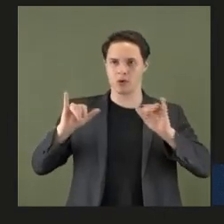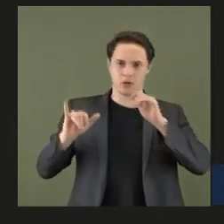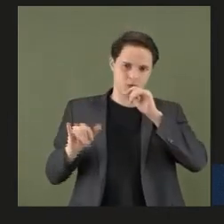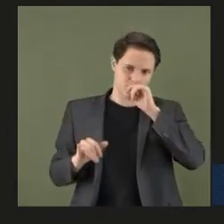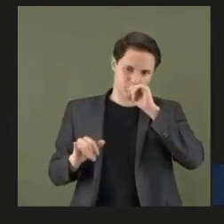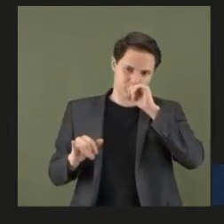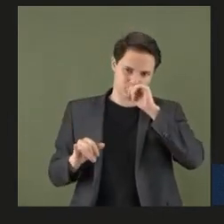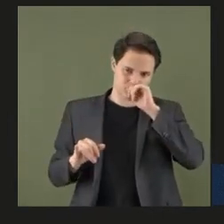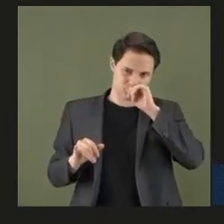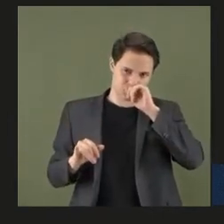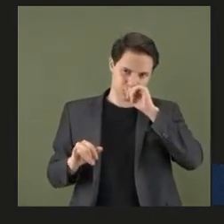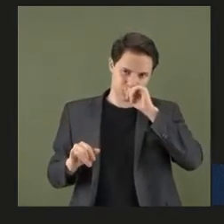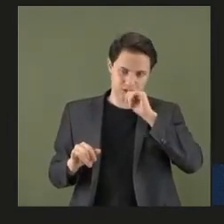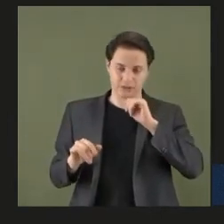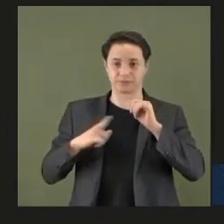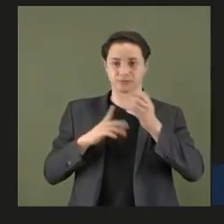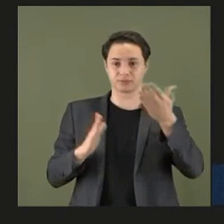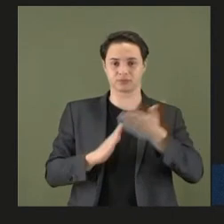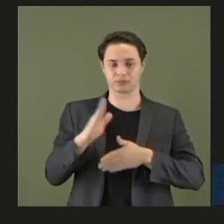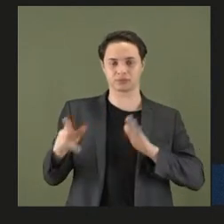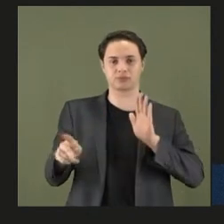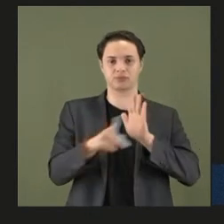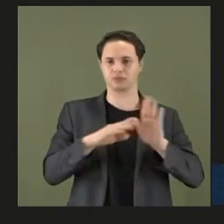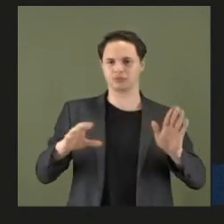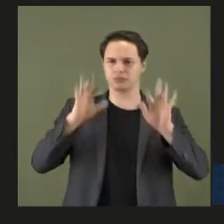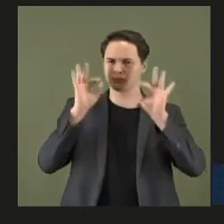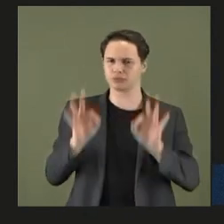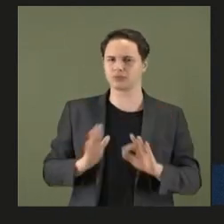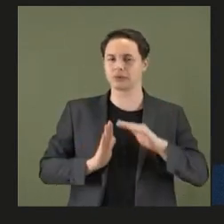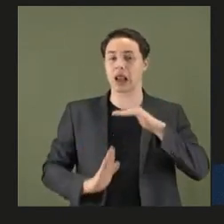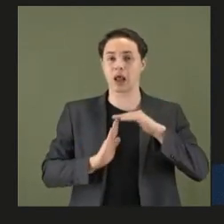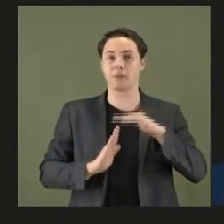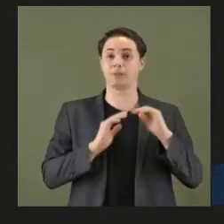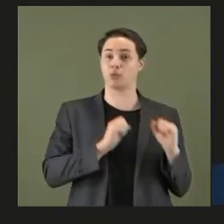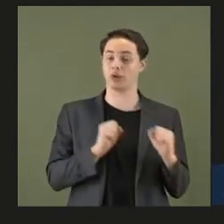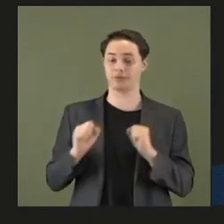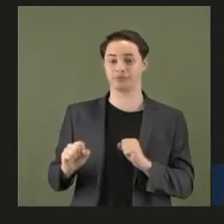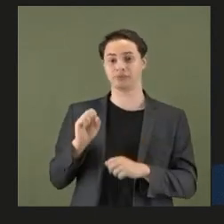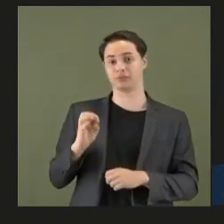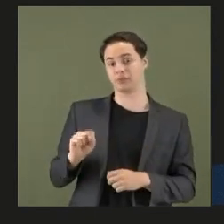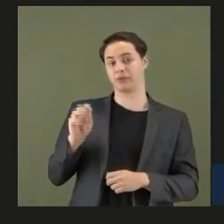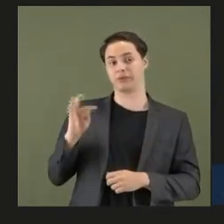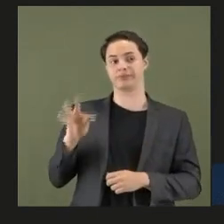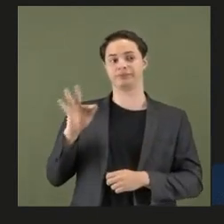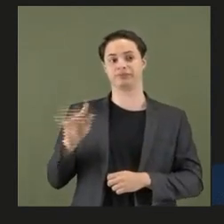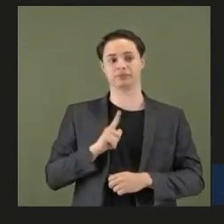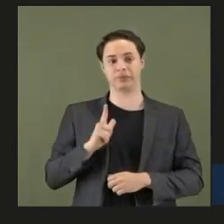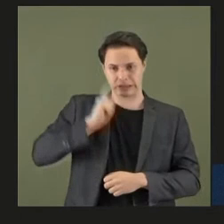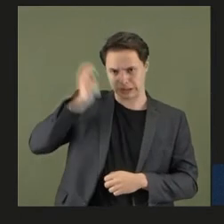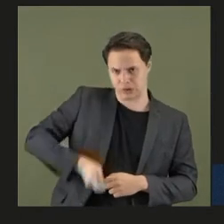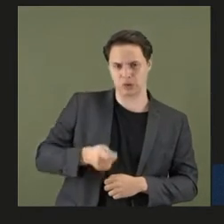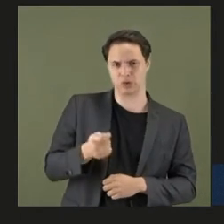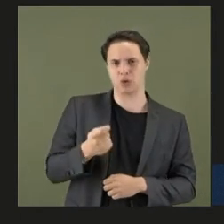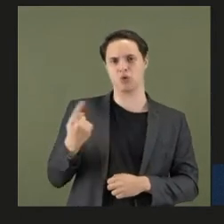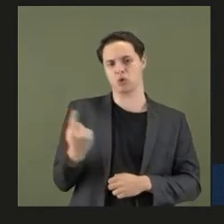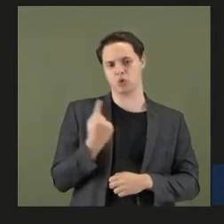Senado Federal ter aprovado a PEC que corretamente limita os poderes do STF em decisões